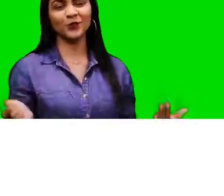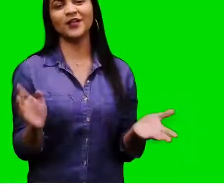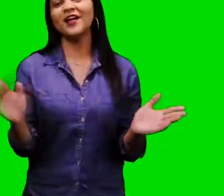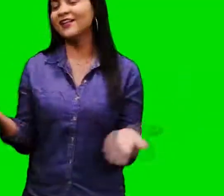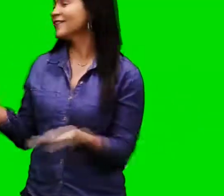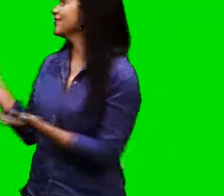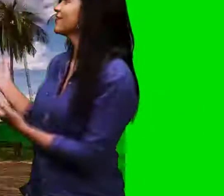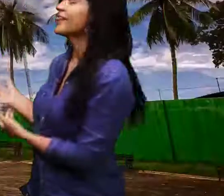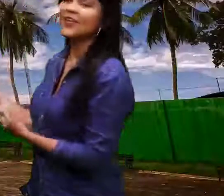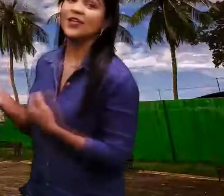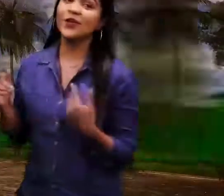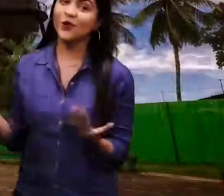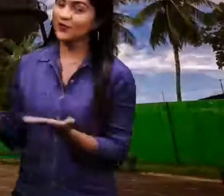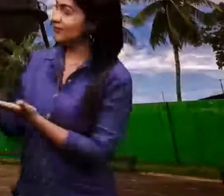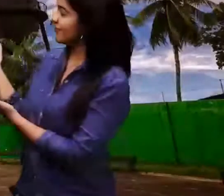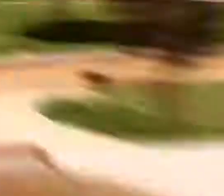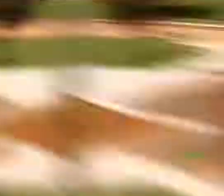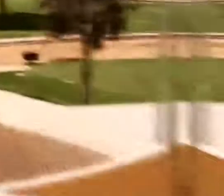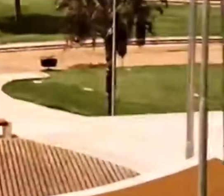E aí